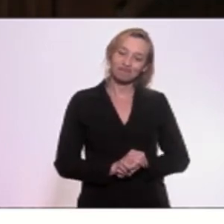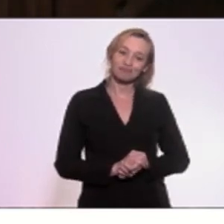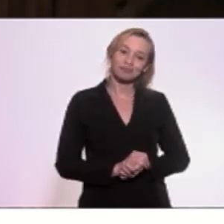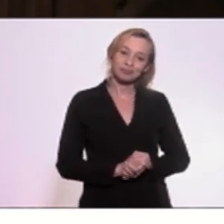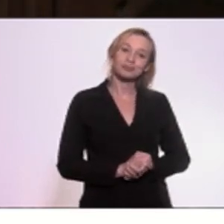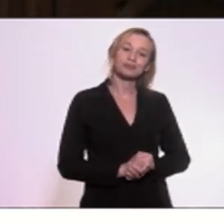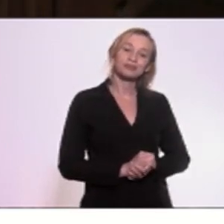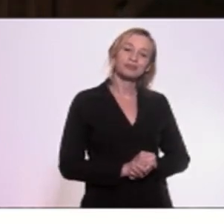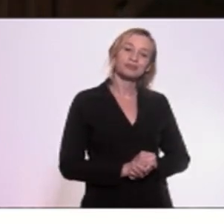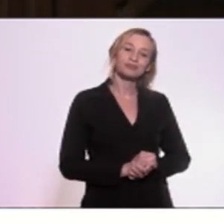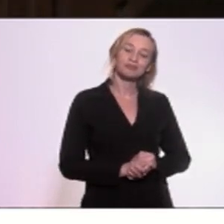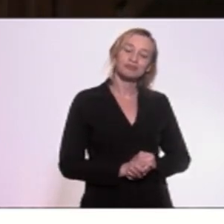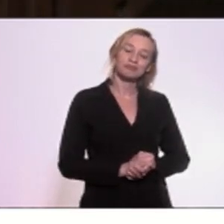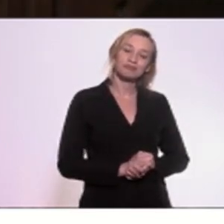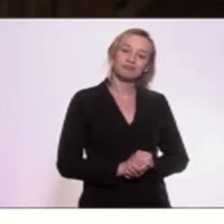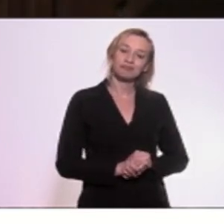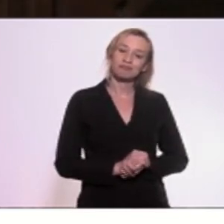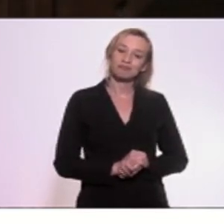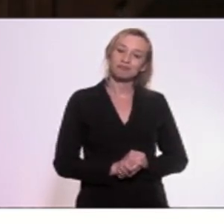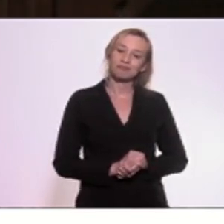de expediente,